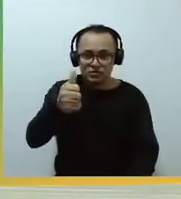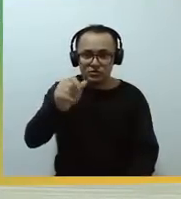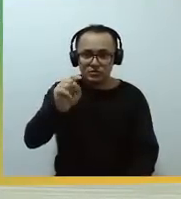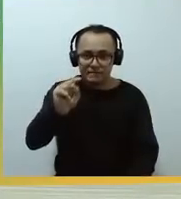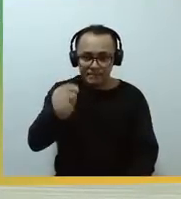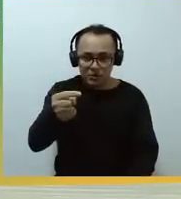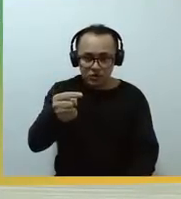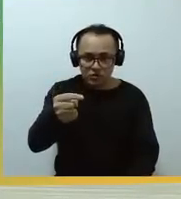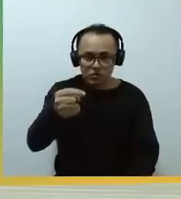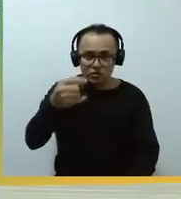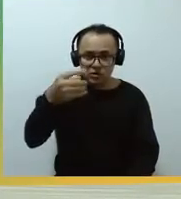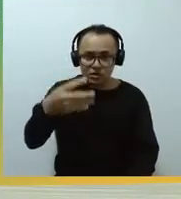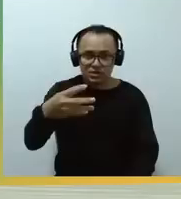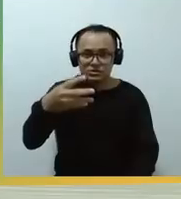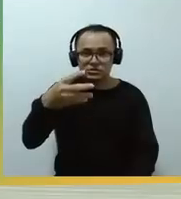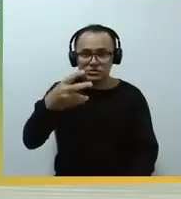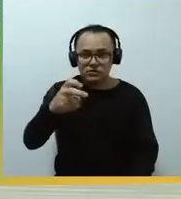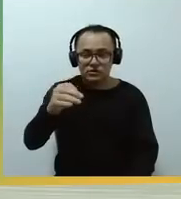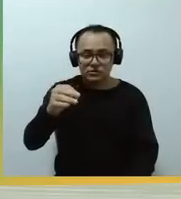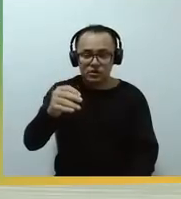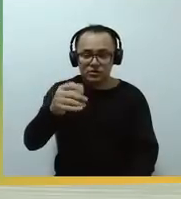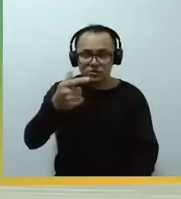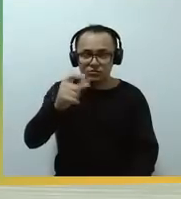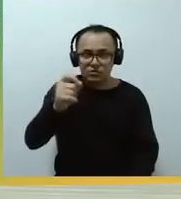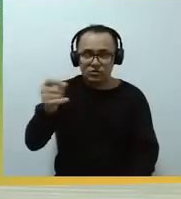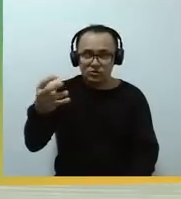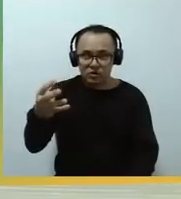R$ 171.544,51. Em 2004,